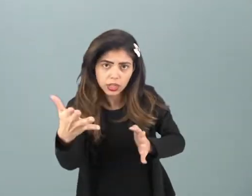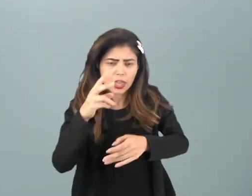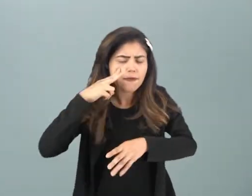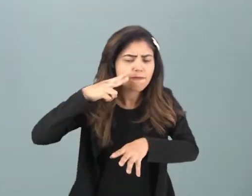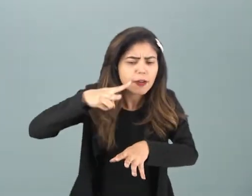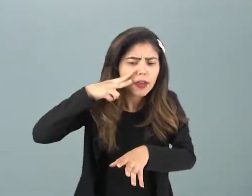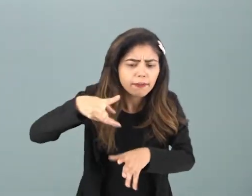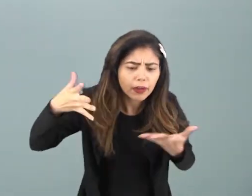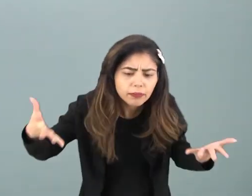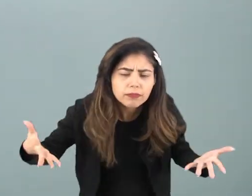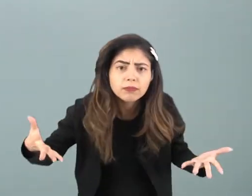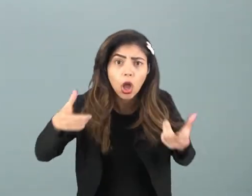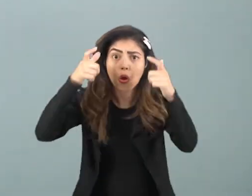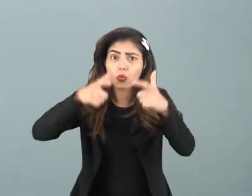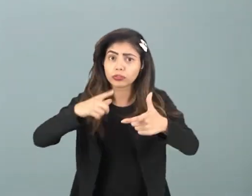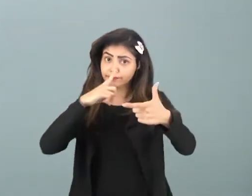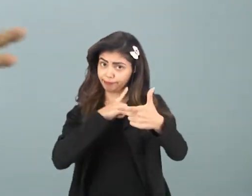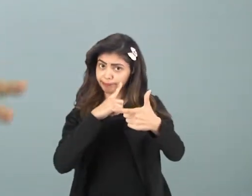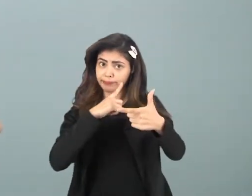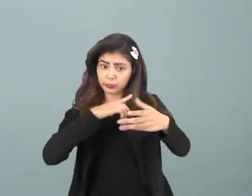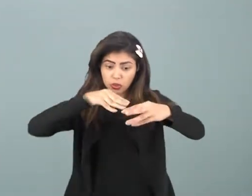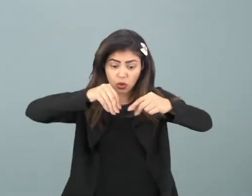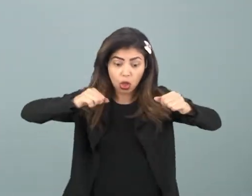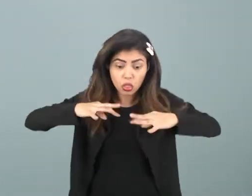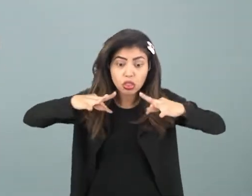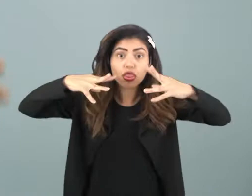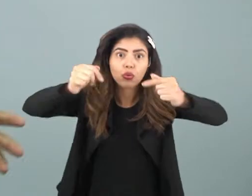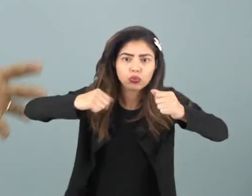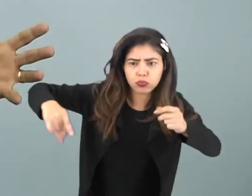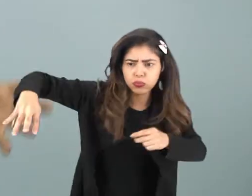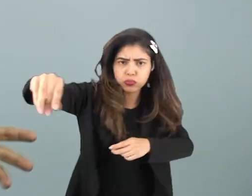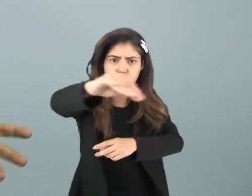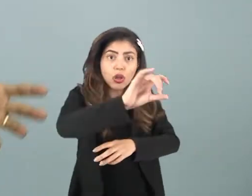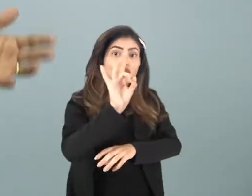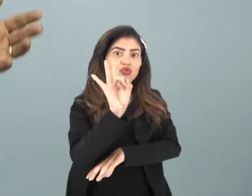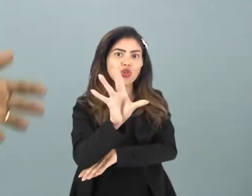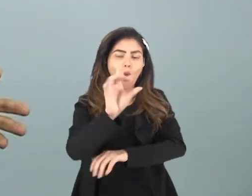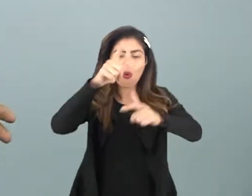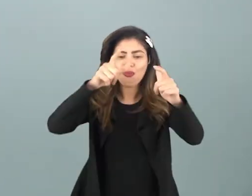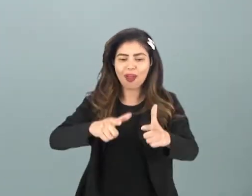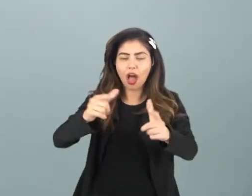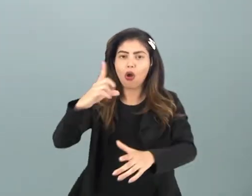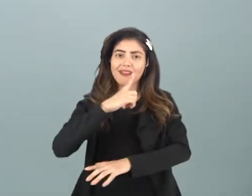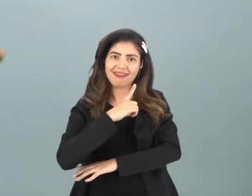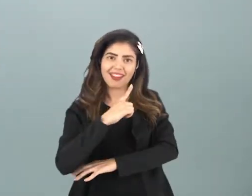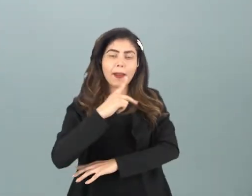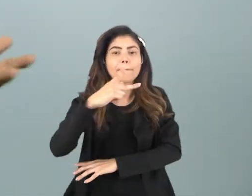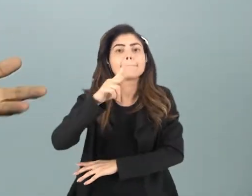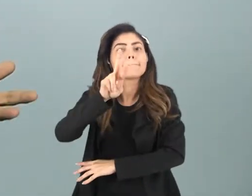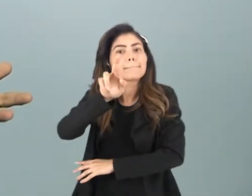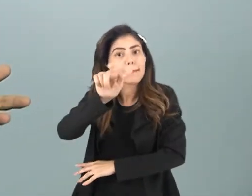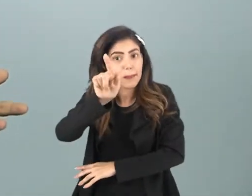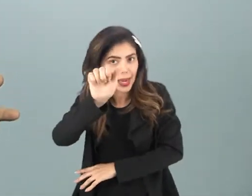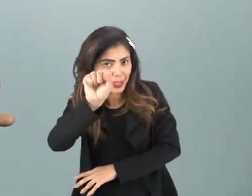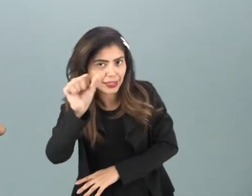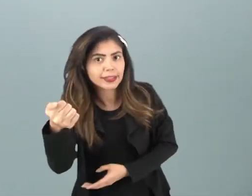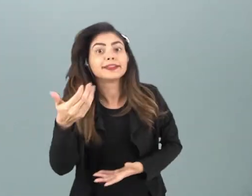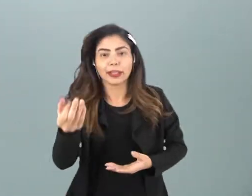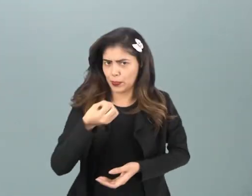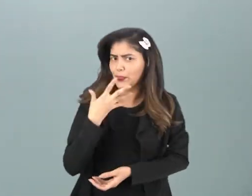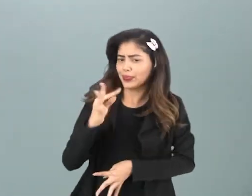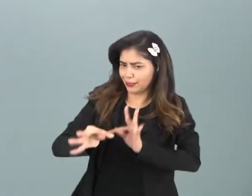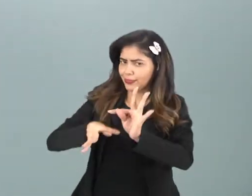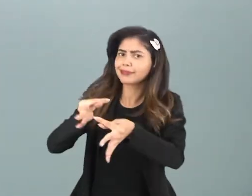invés de pulverizar o plantio inteiro, pulveriza apenas onde estão as pragas. Isso não é uma evolução